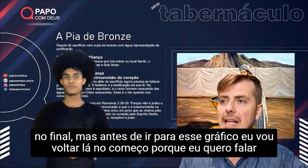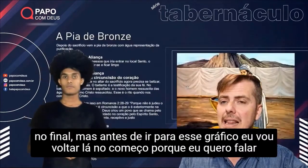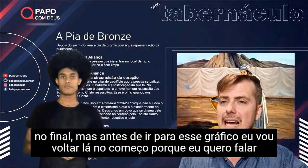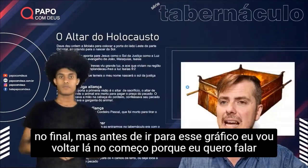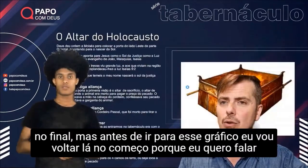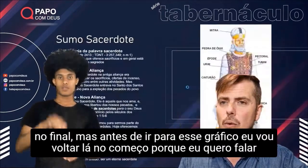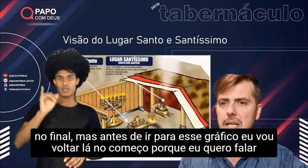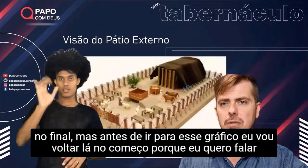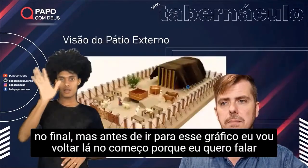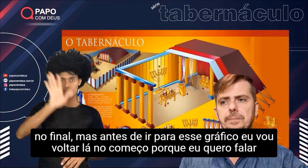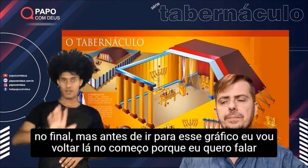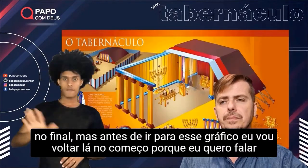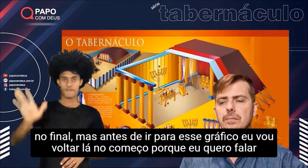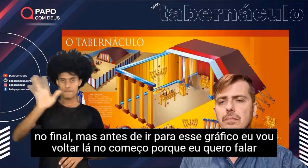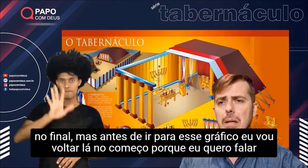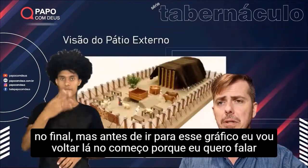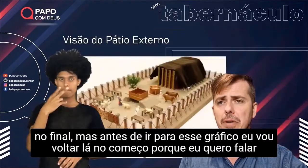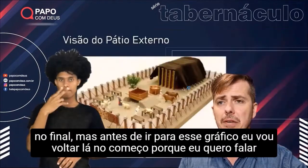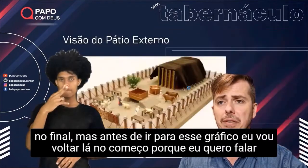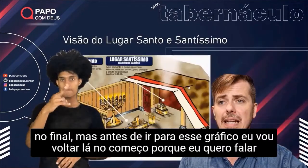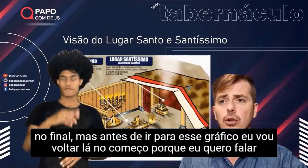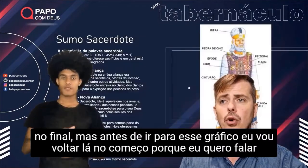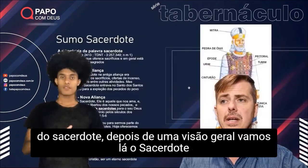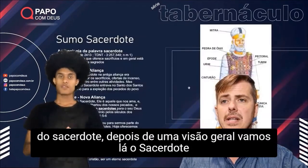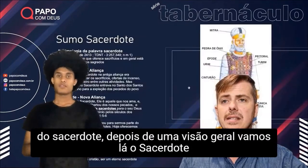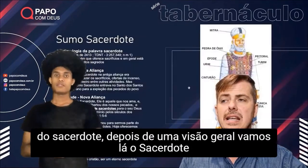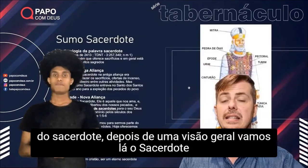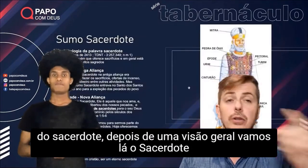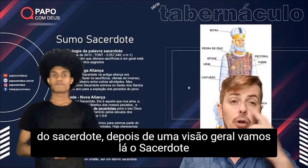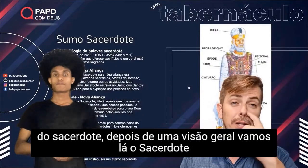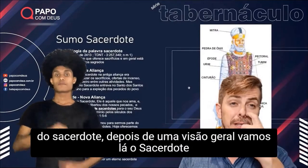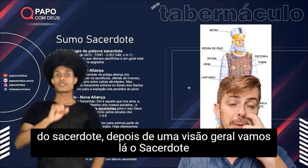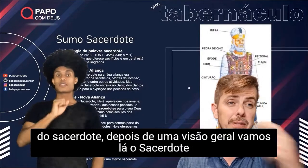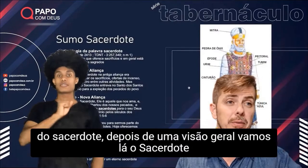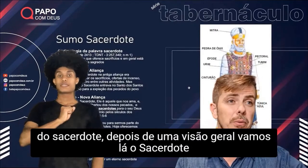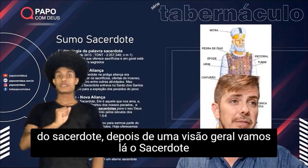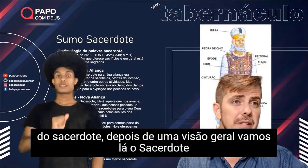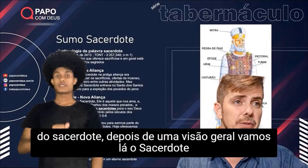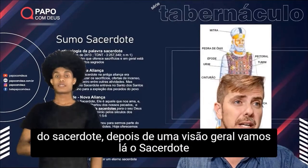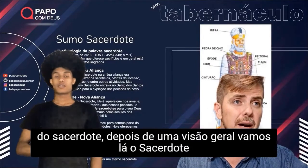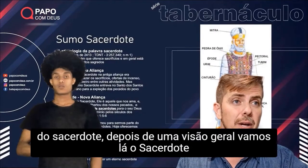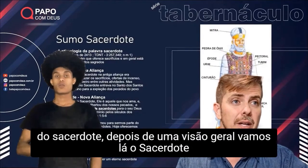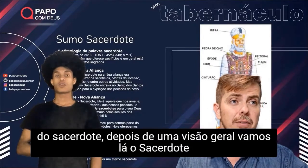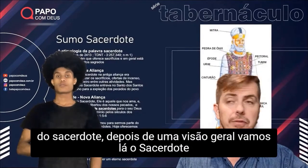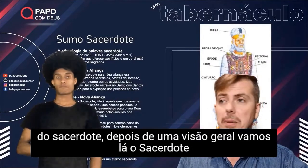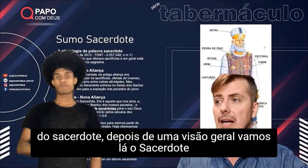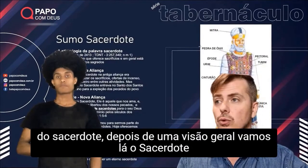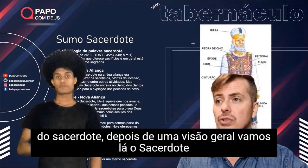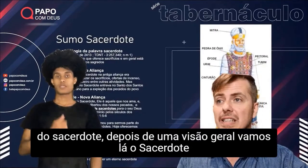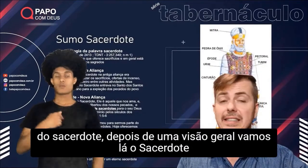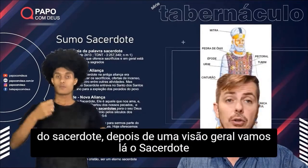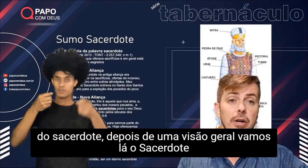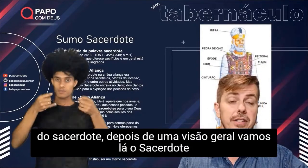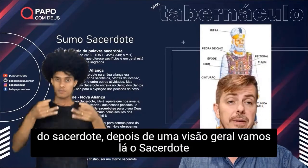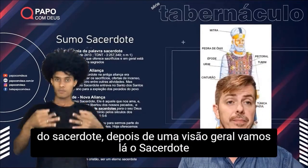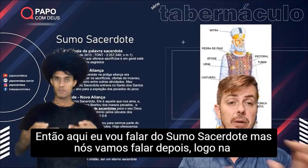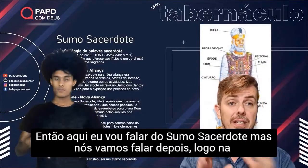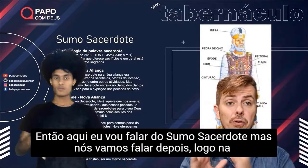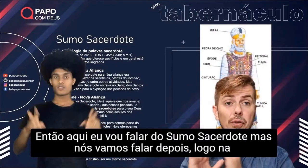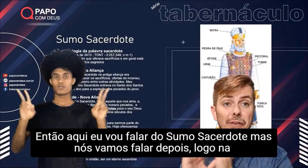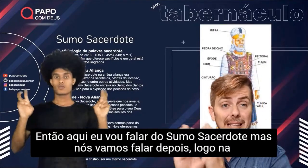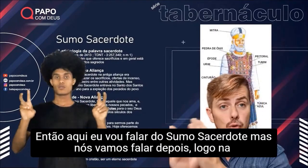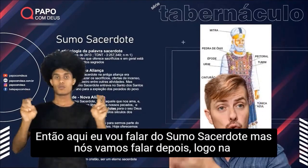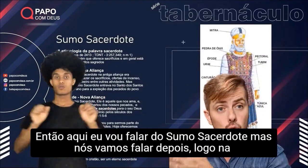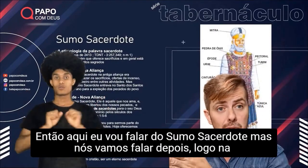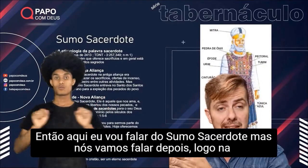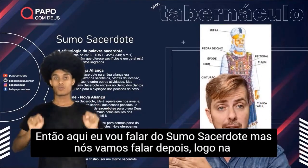eu vou voltar lá no começo, porque eu quero falar do sacerdote depois de uma visão geral. Vamos lá, o sacerdote. Então